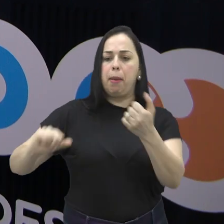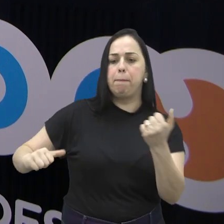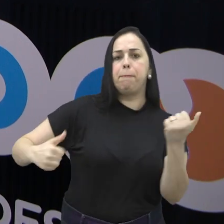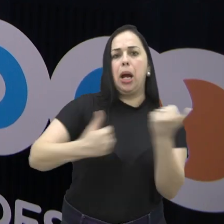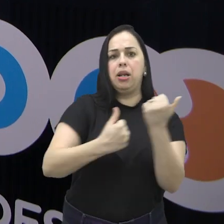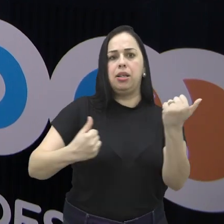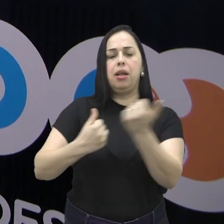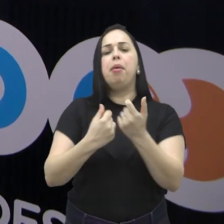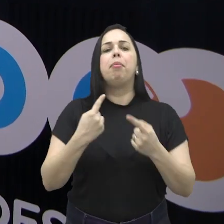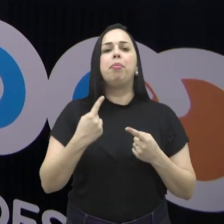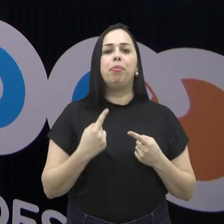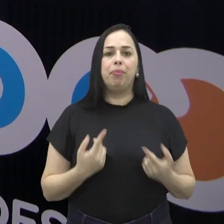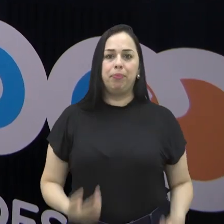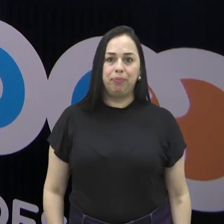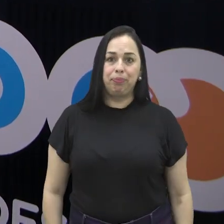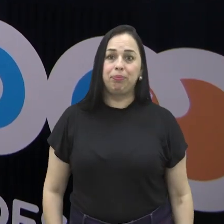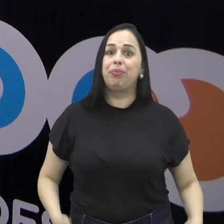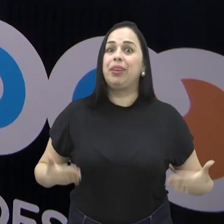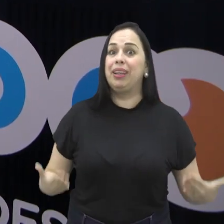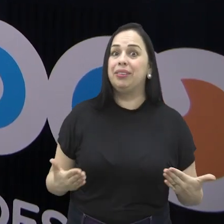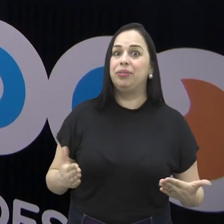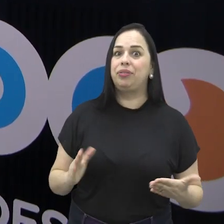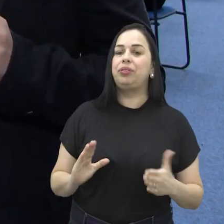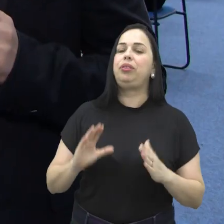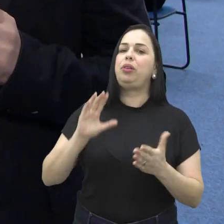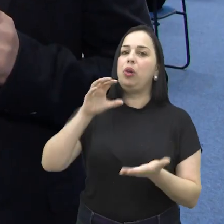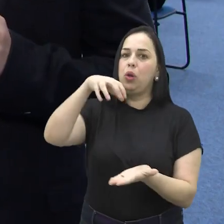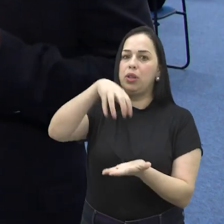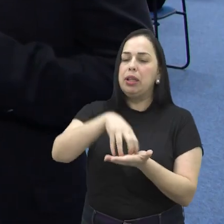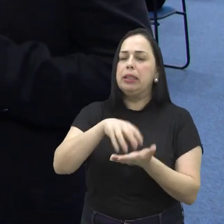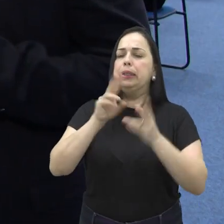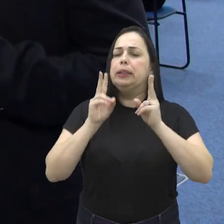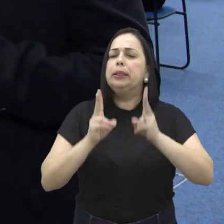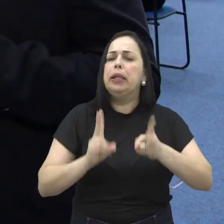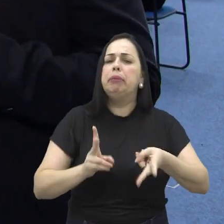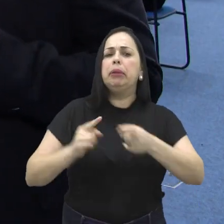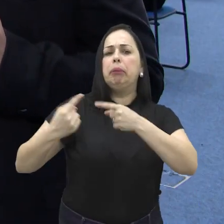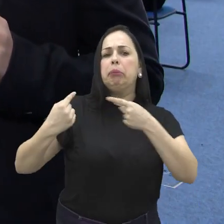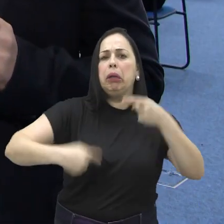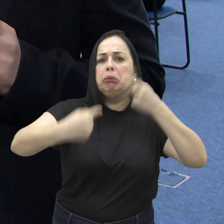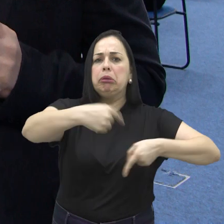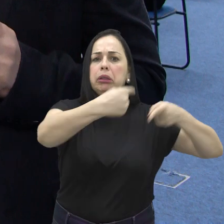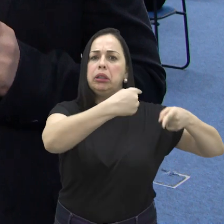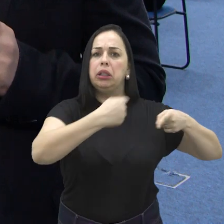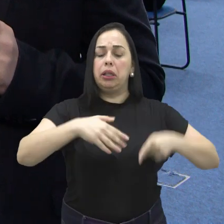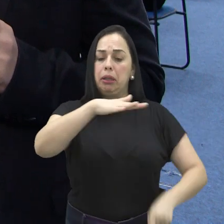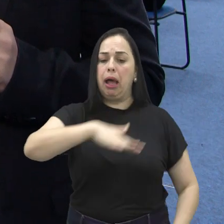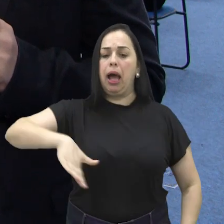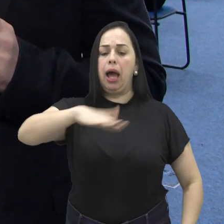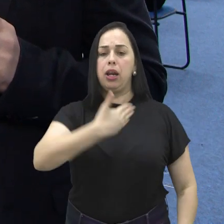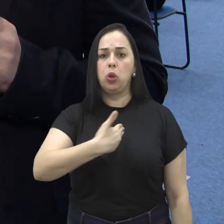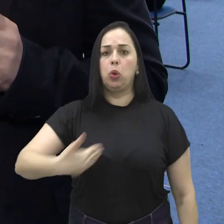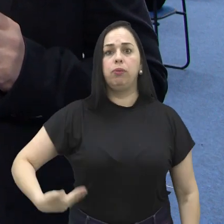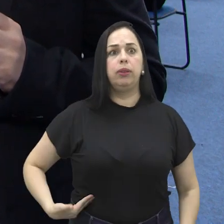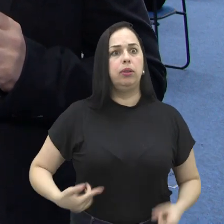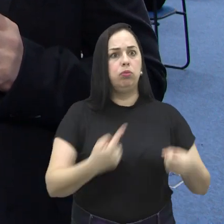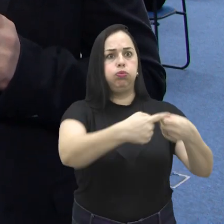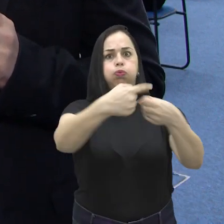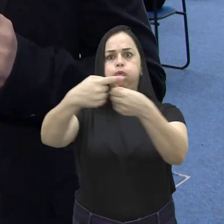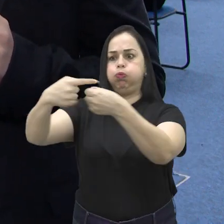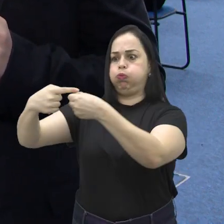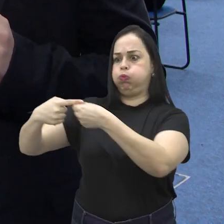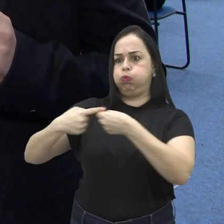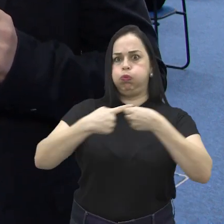dos municípios, porque é na cidade que as coisas acontecem. O IBAM tem debatido os desafios para o setor público em